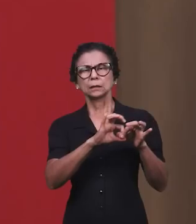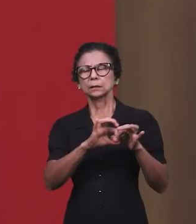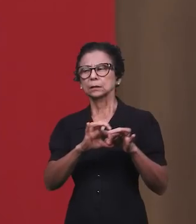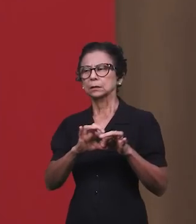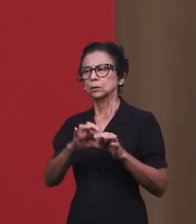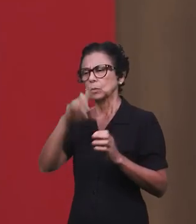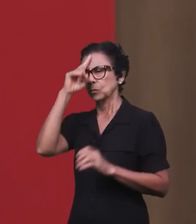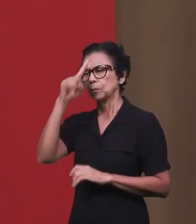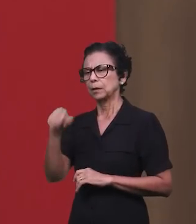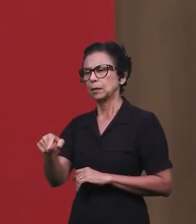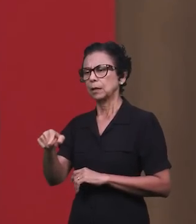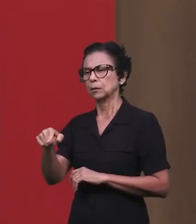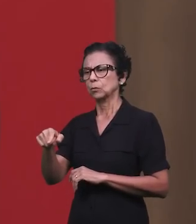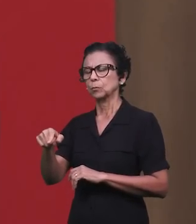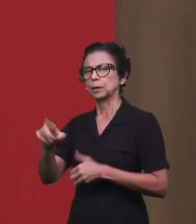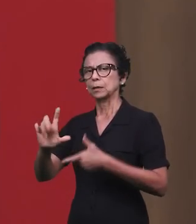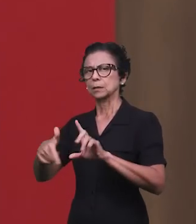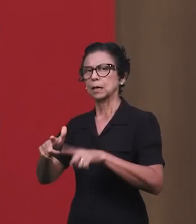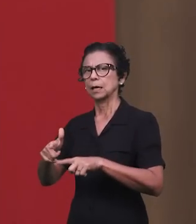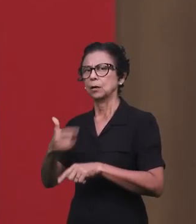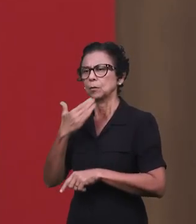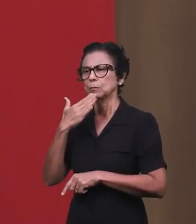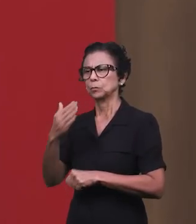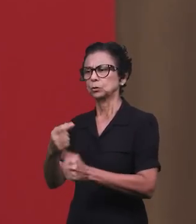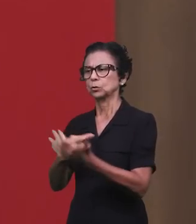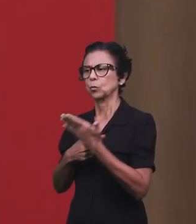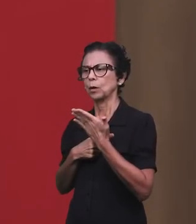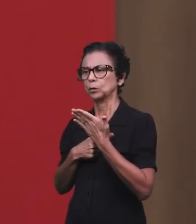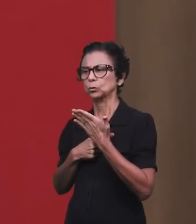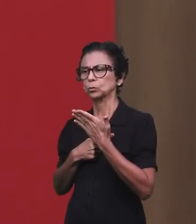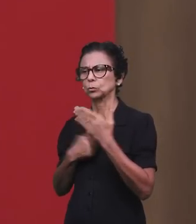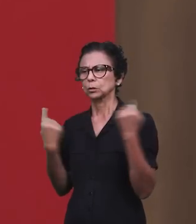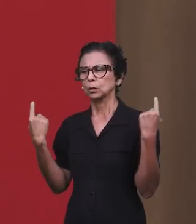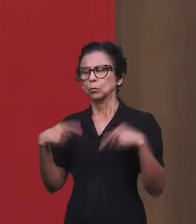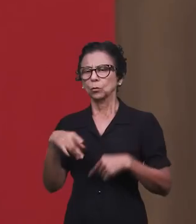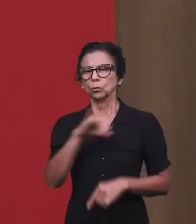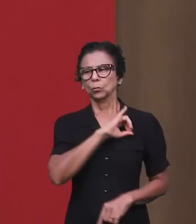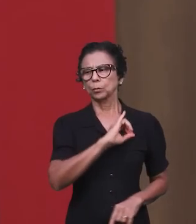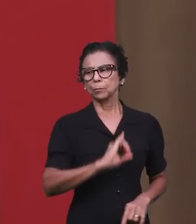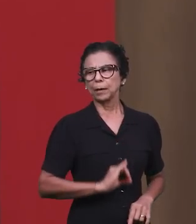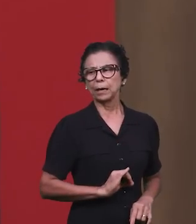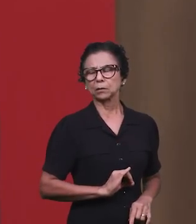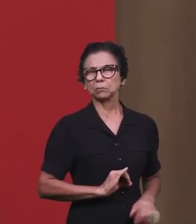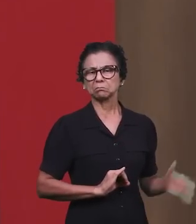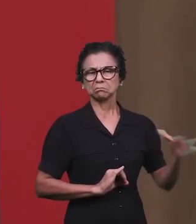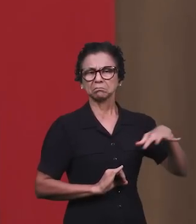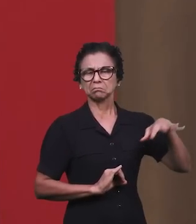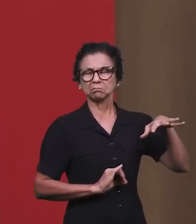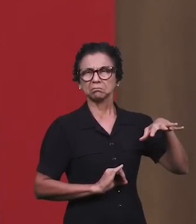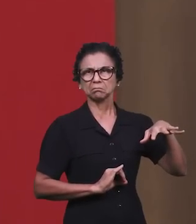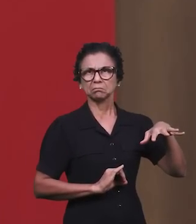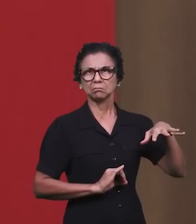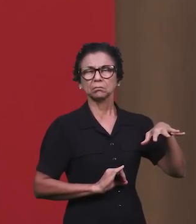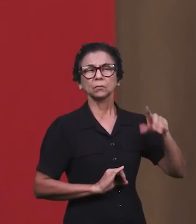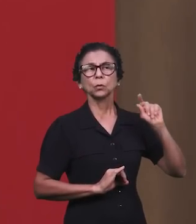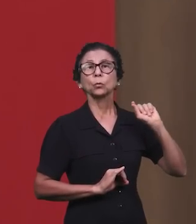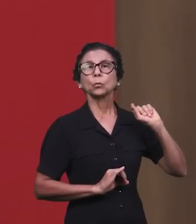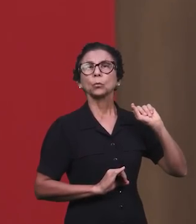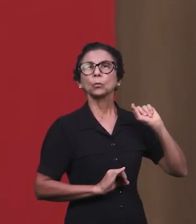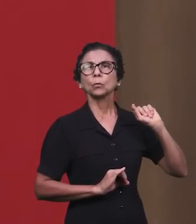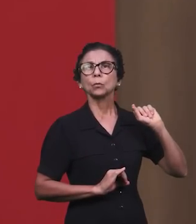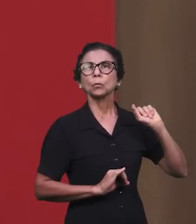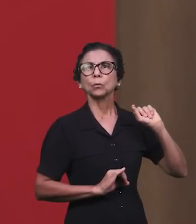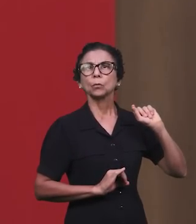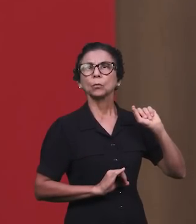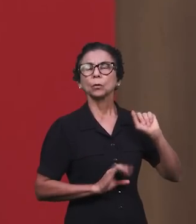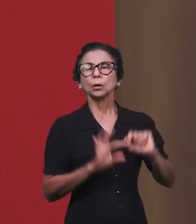Israel na luta contra o Império Otomano. Não é? Era turco-otomano. Hein?